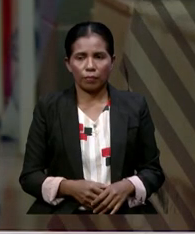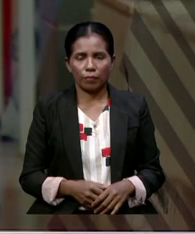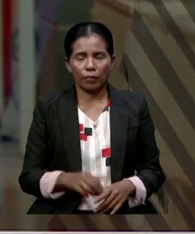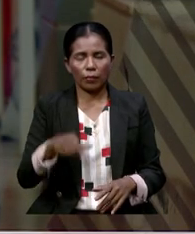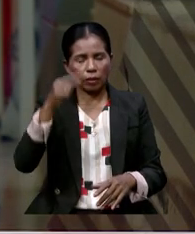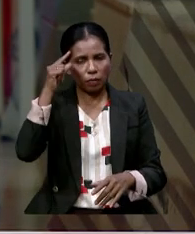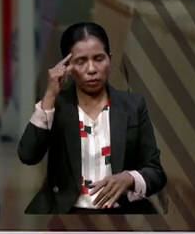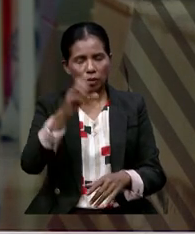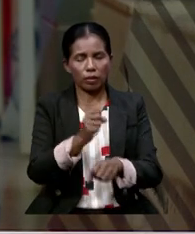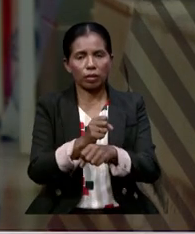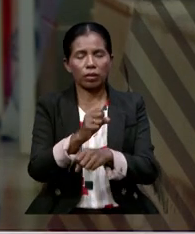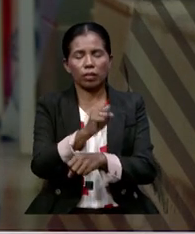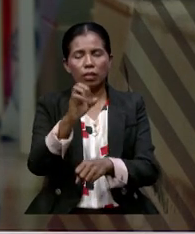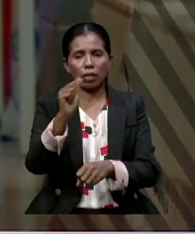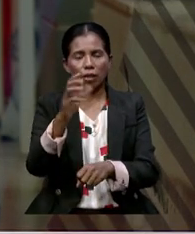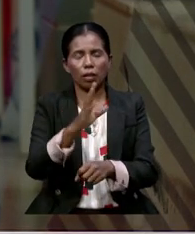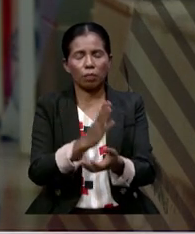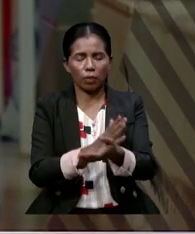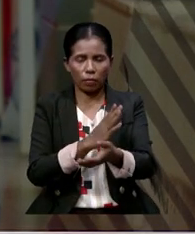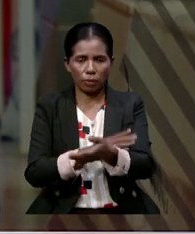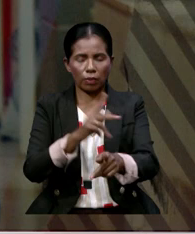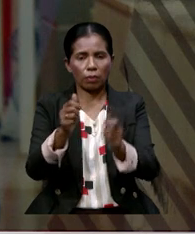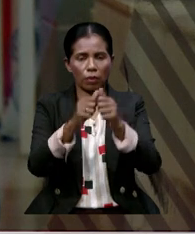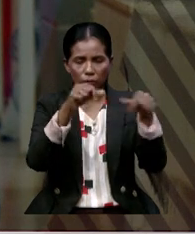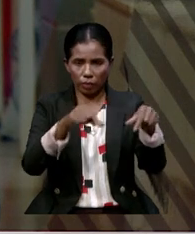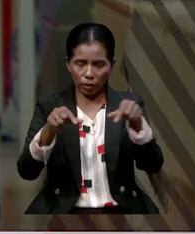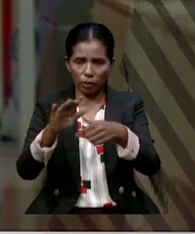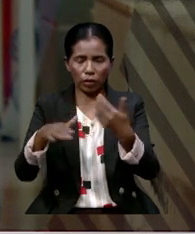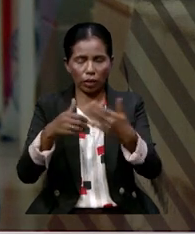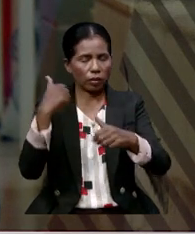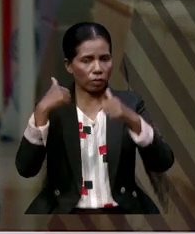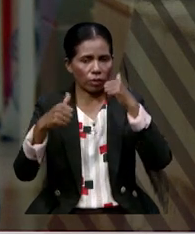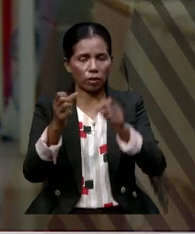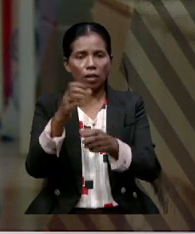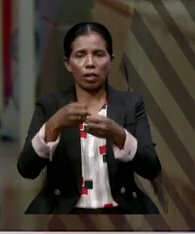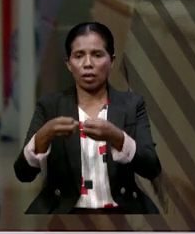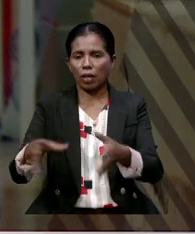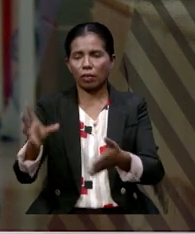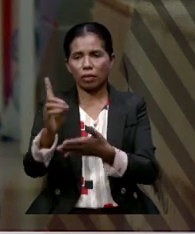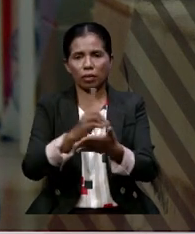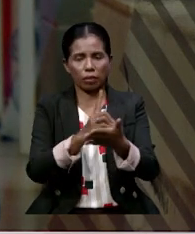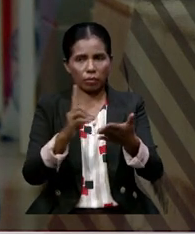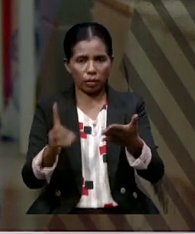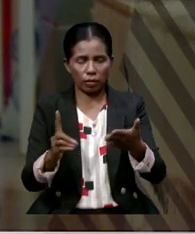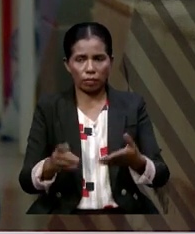Governo se for promove e mo deficiência sira e atividade roto ou dialogue com discriminação.